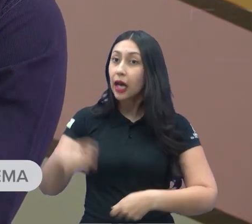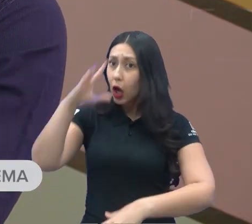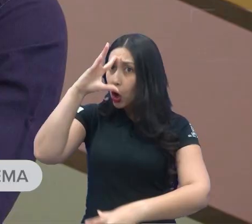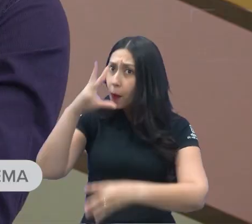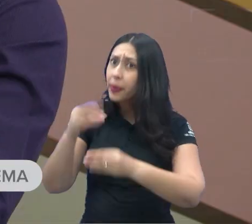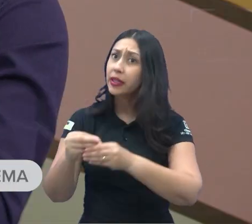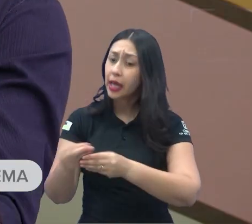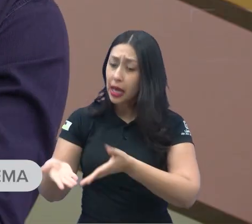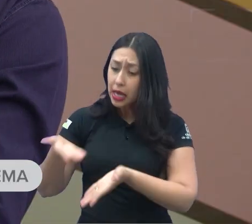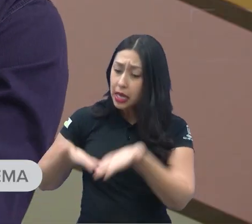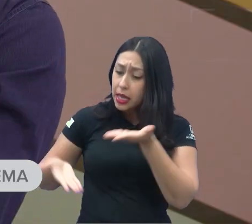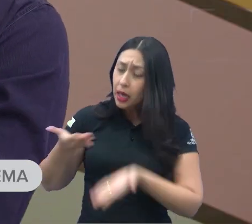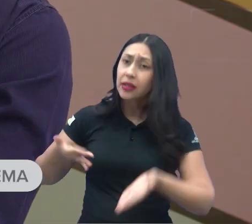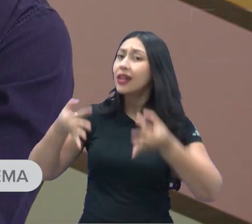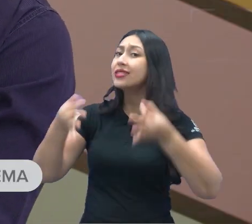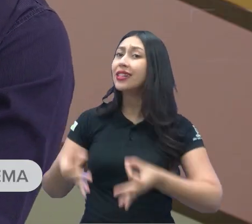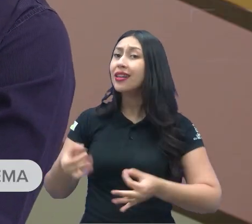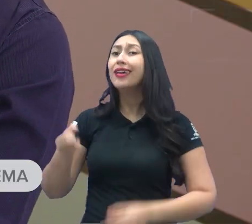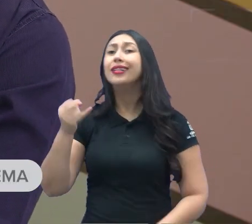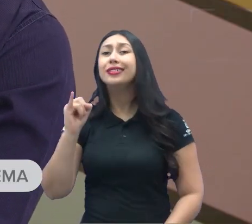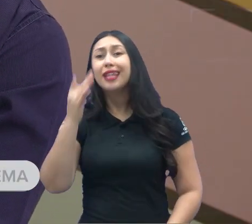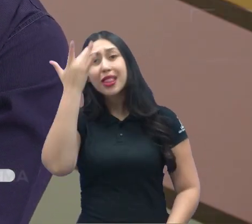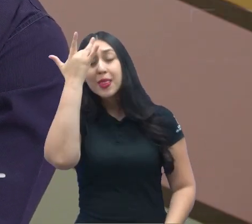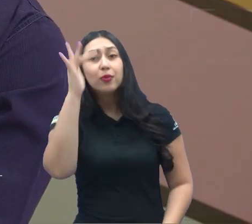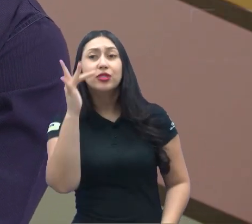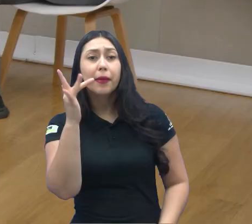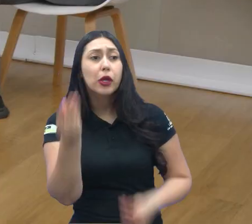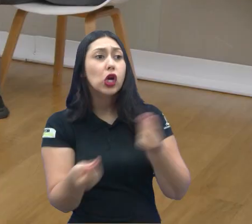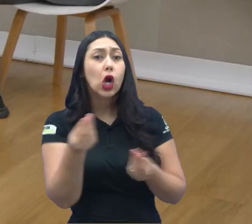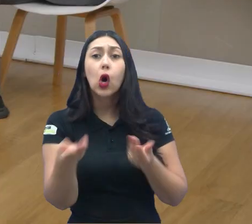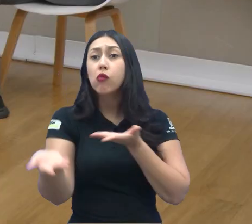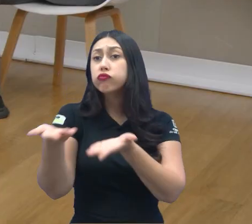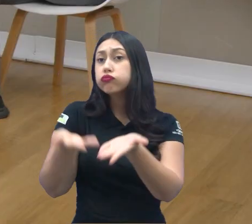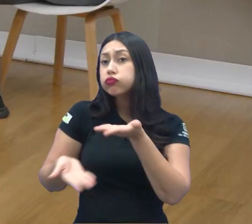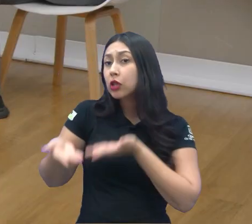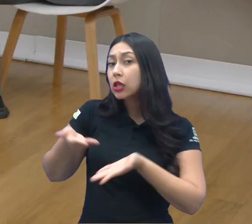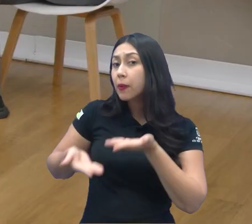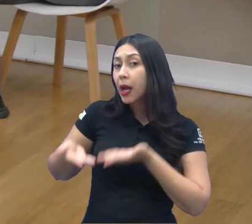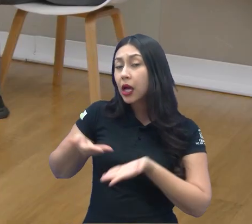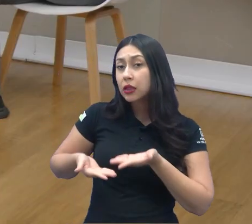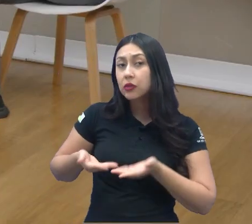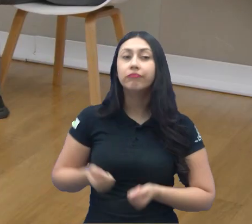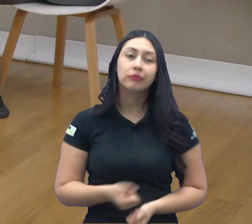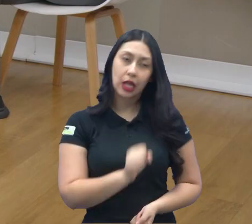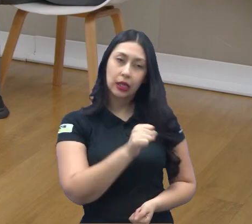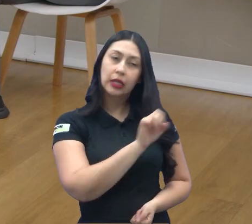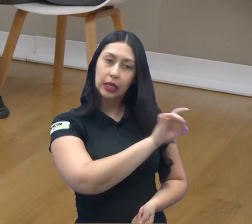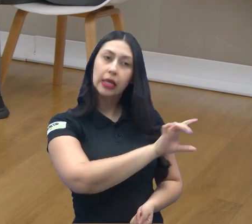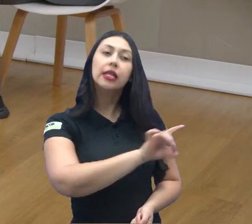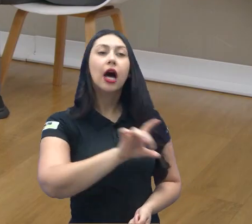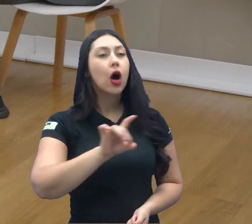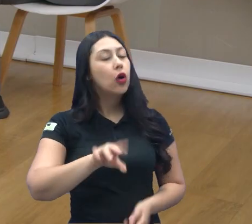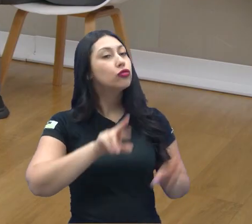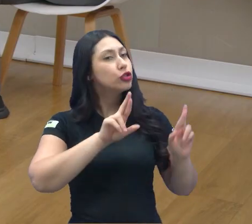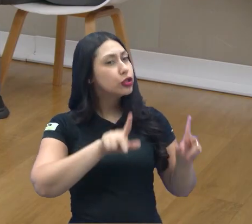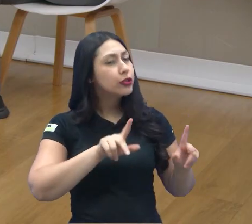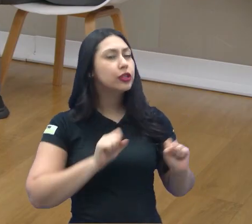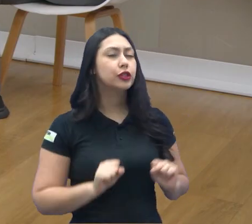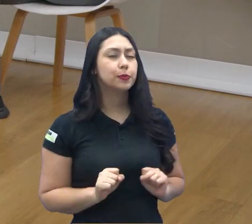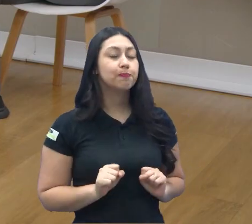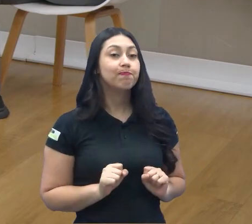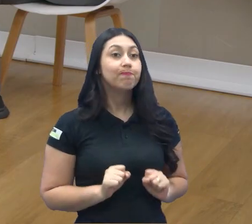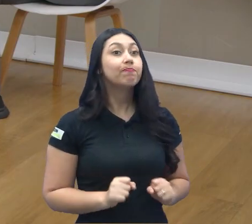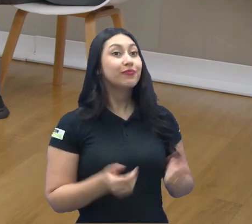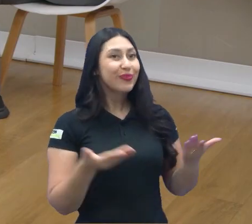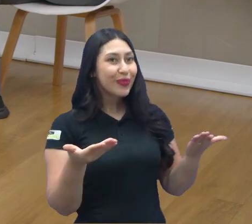escuro. Você não sabe o que você está mirando ali, qual que é o seu objetivo de tratamento. Perfeito. Cada caso é um caso. Perfeito, é isso mesmo. E agora, Leonardo, claro que eu vou aproveitar